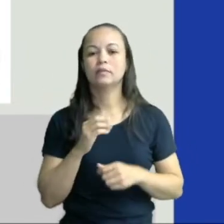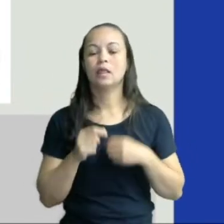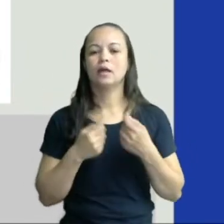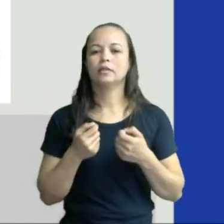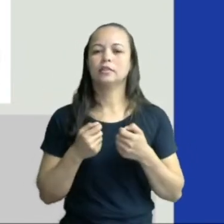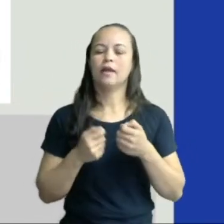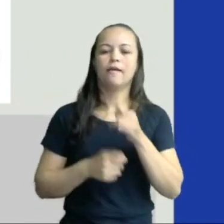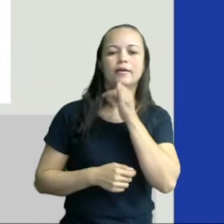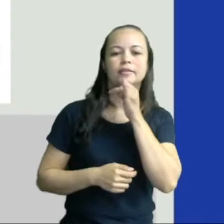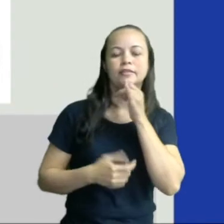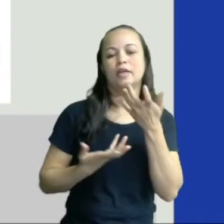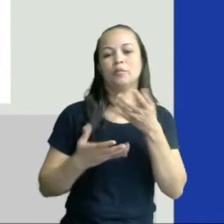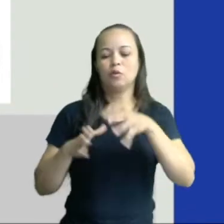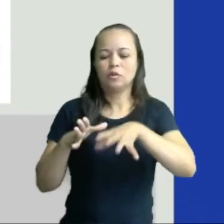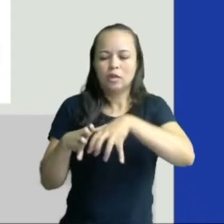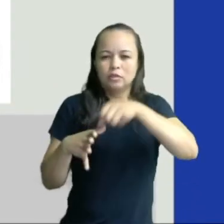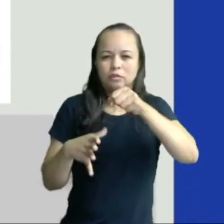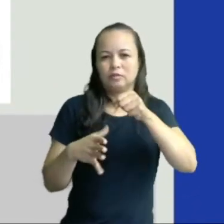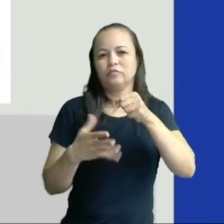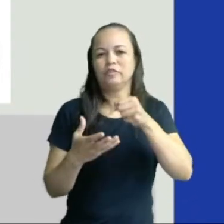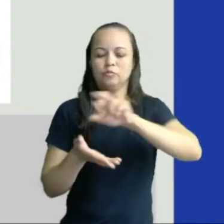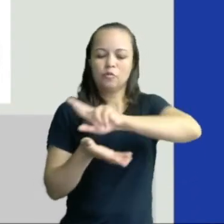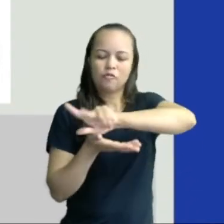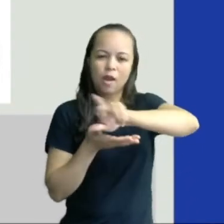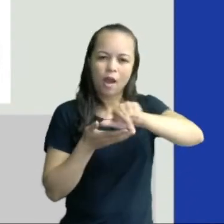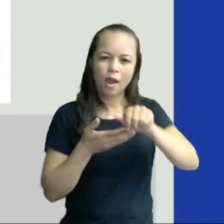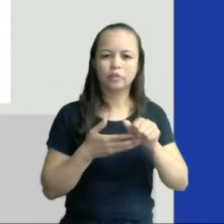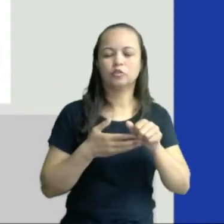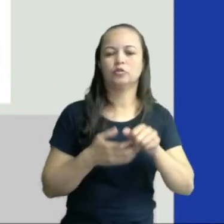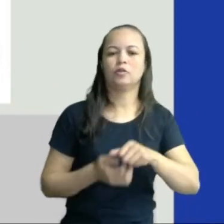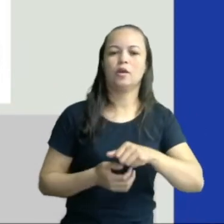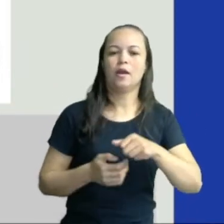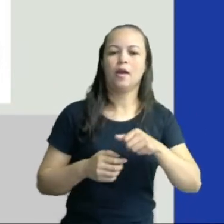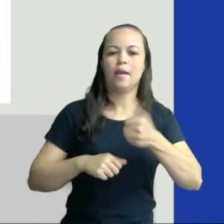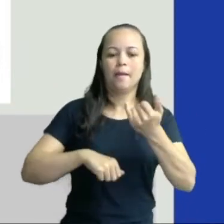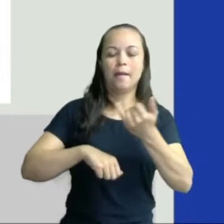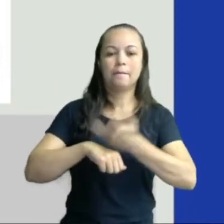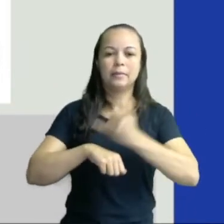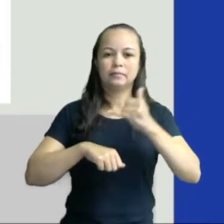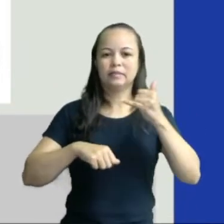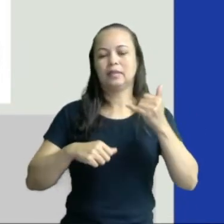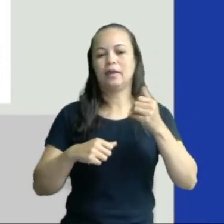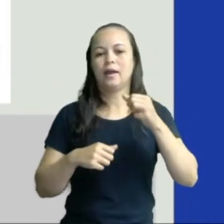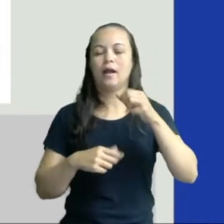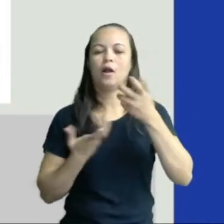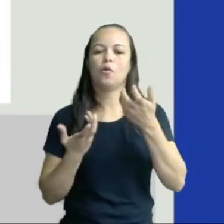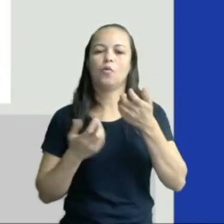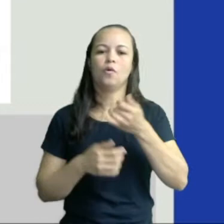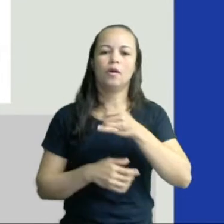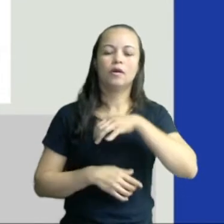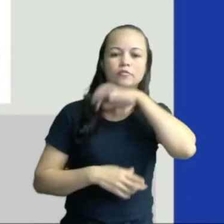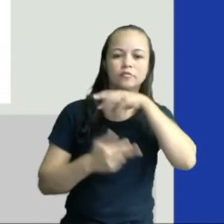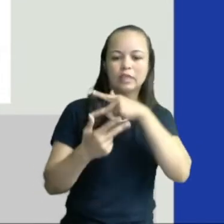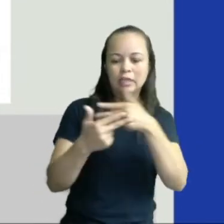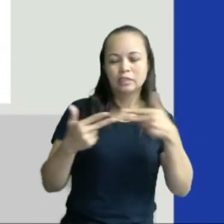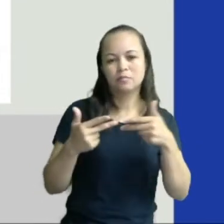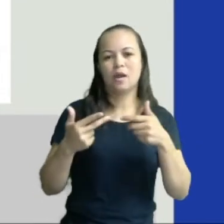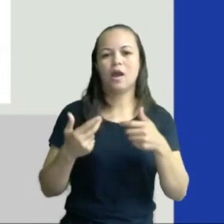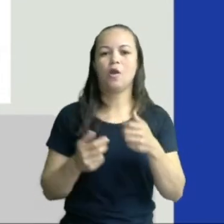de extrativismo mineral, animal e vegetal, e vimos também exemplos do trabalho na